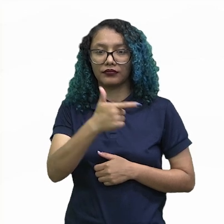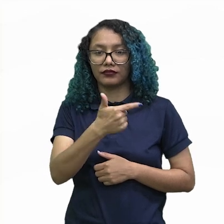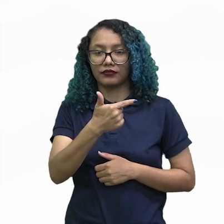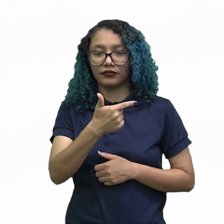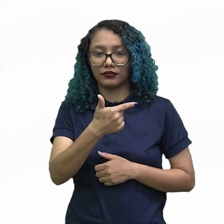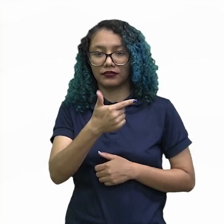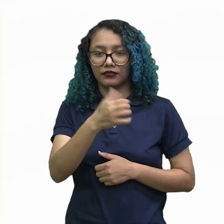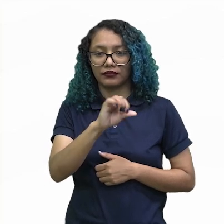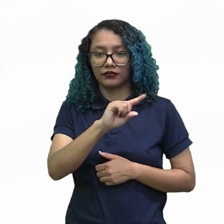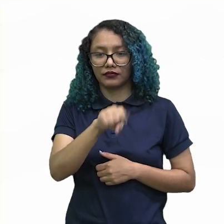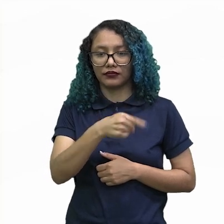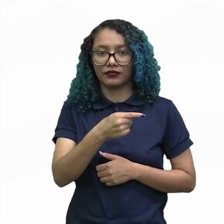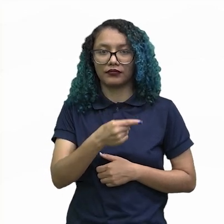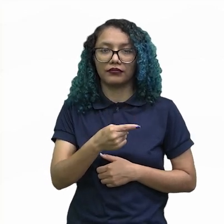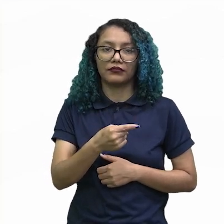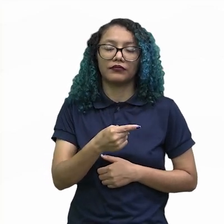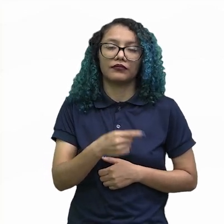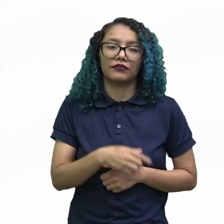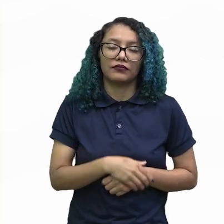34.029,